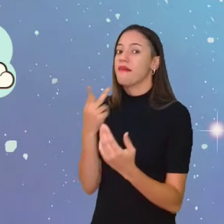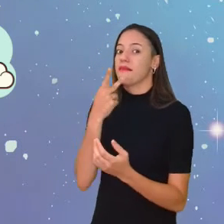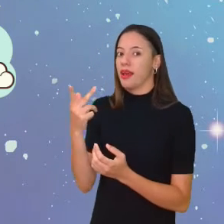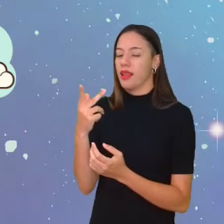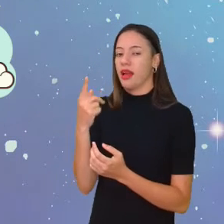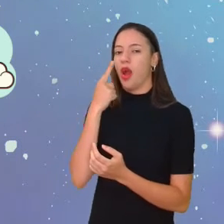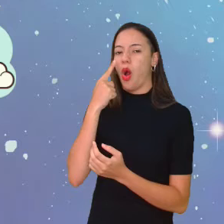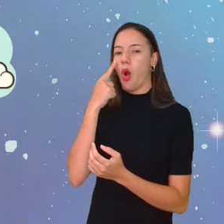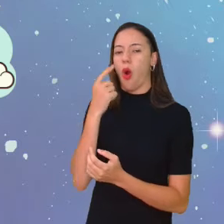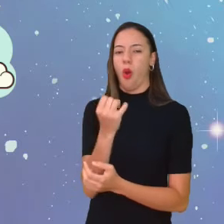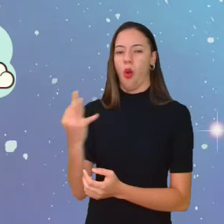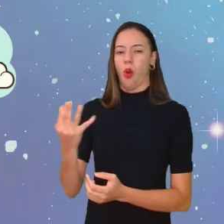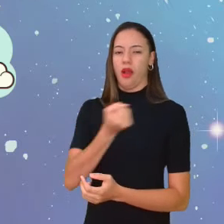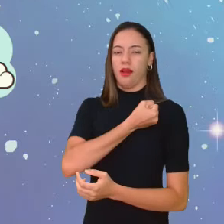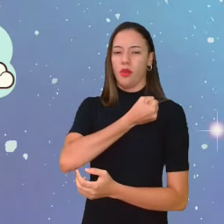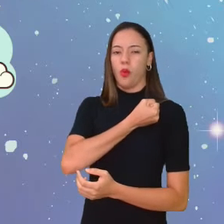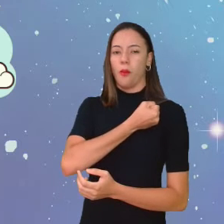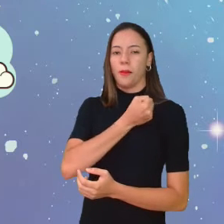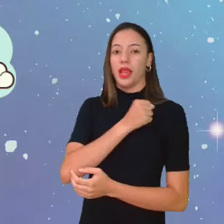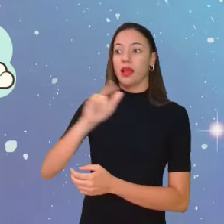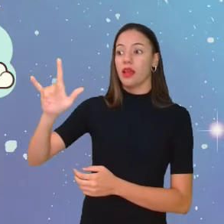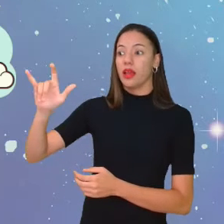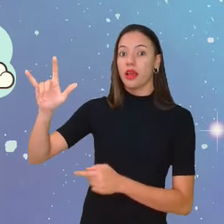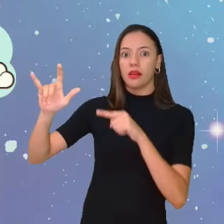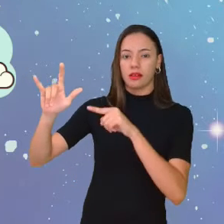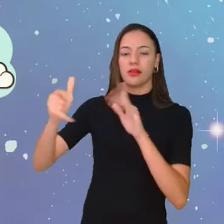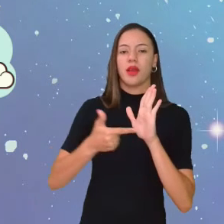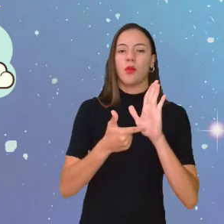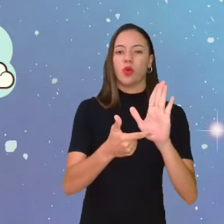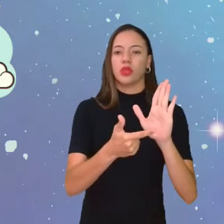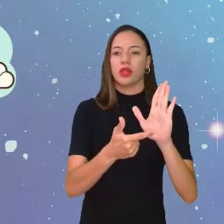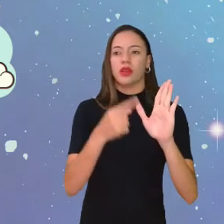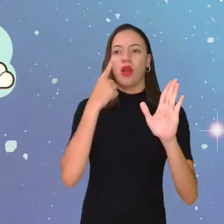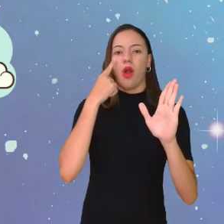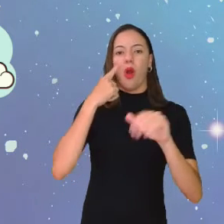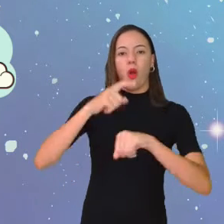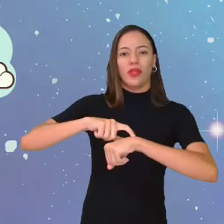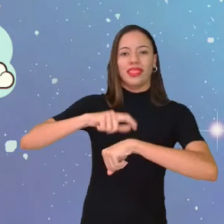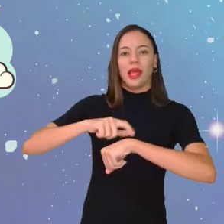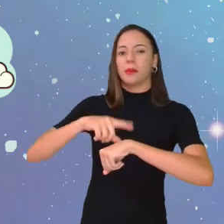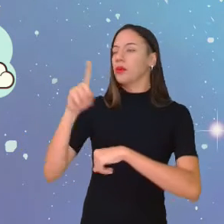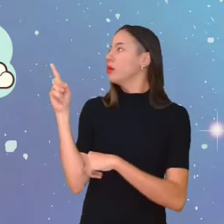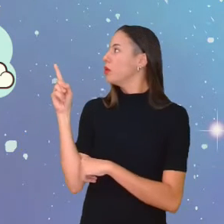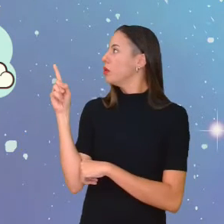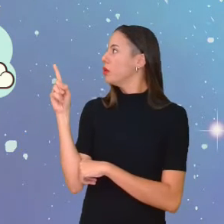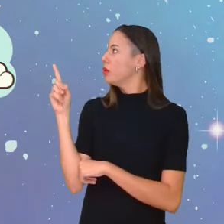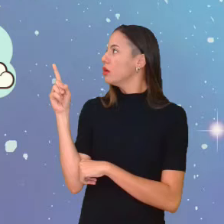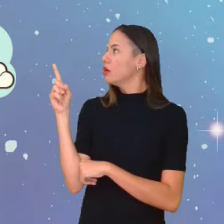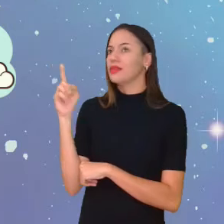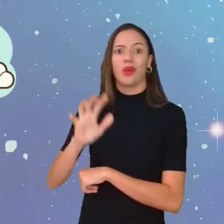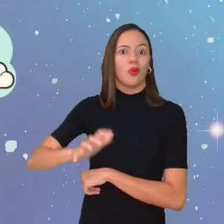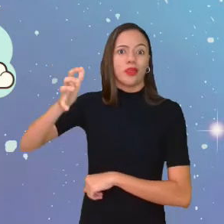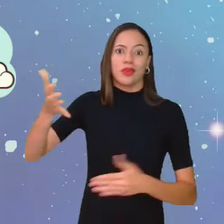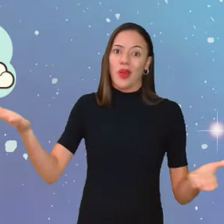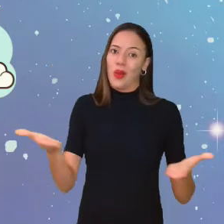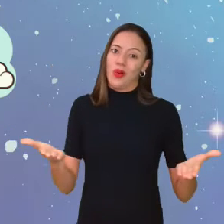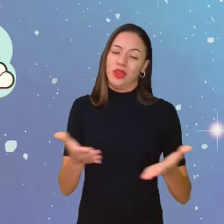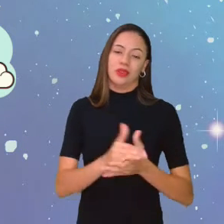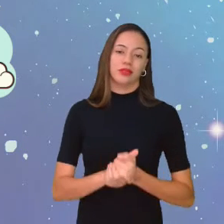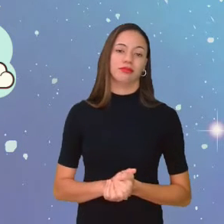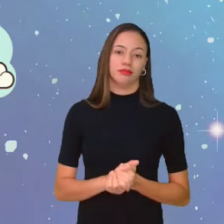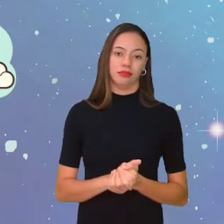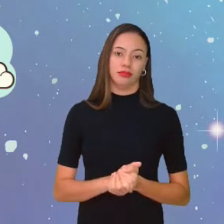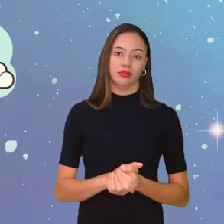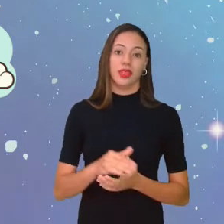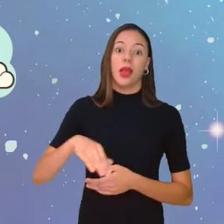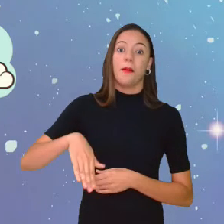vamos ver os números no Instagram, eu marquei ali o tempinho que está aparecendo para a gente, foi exatamente o que aconteceu agora. Foram